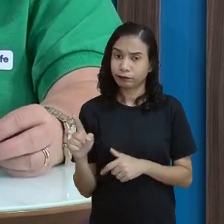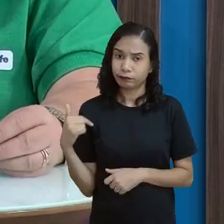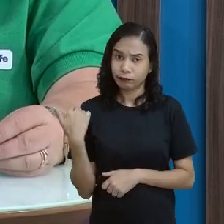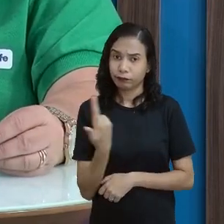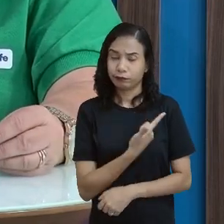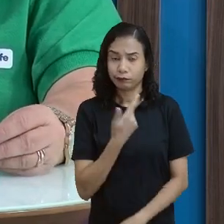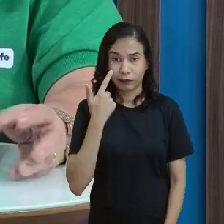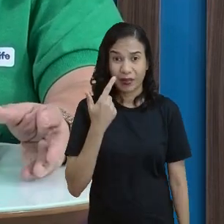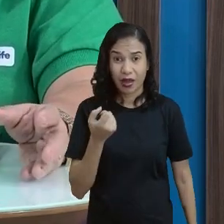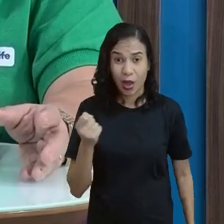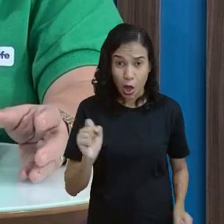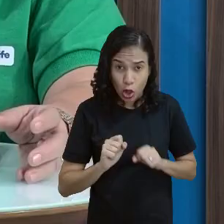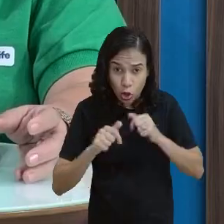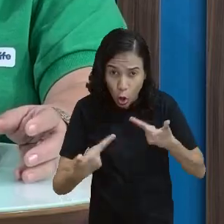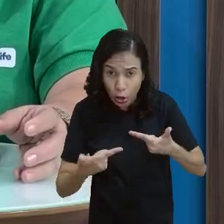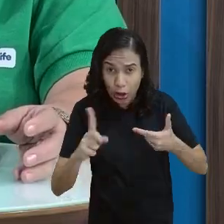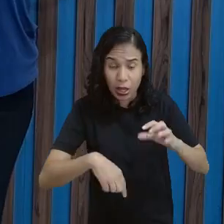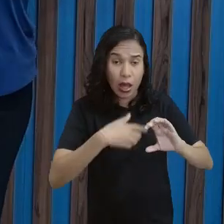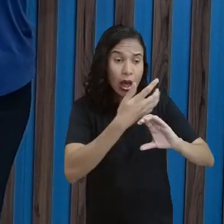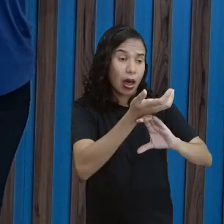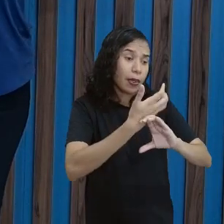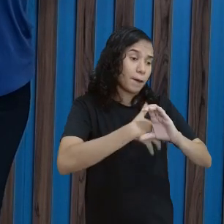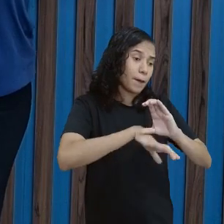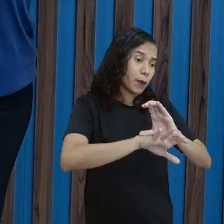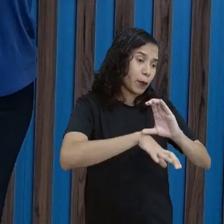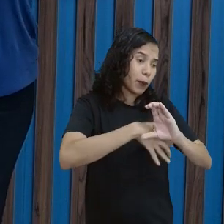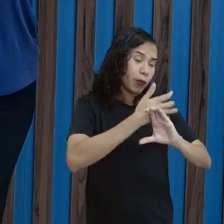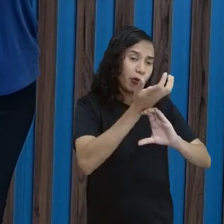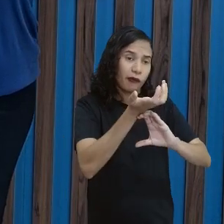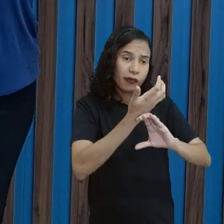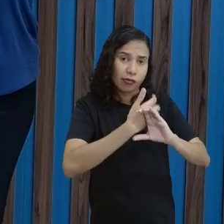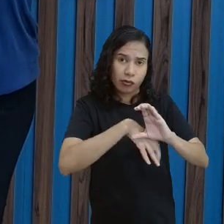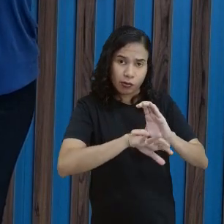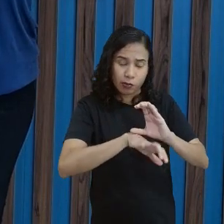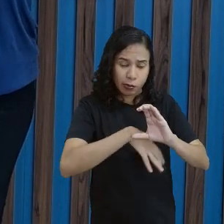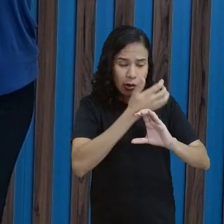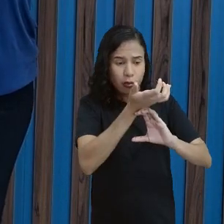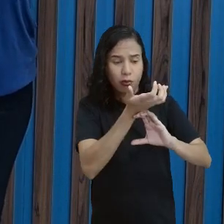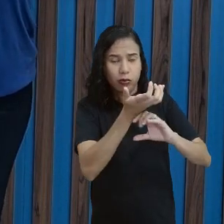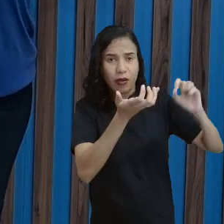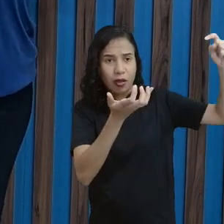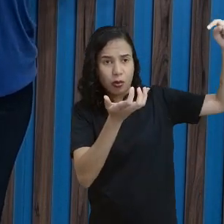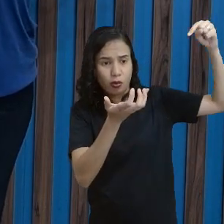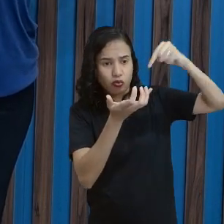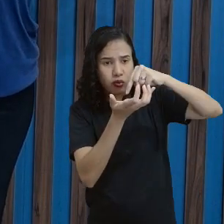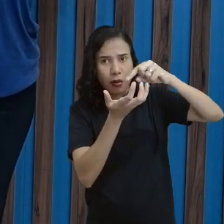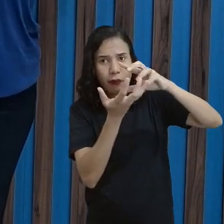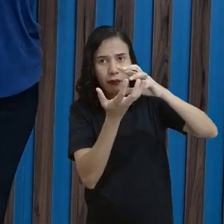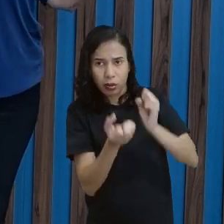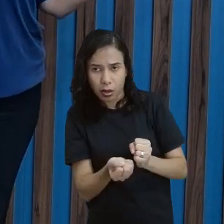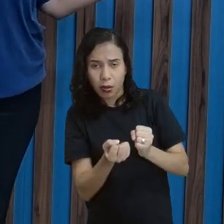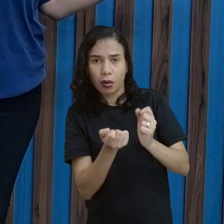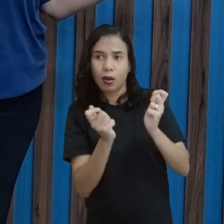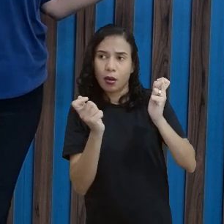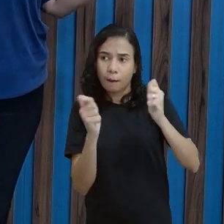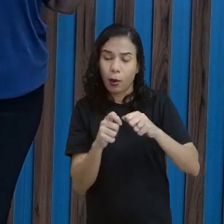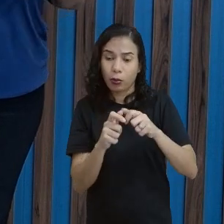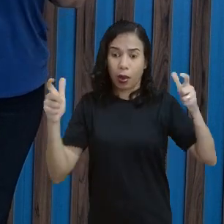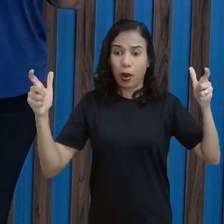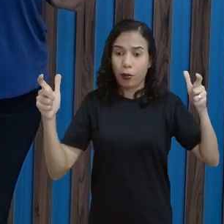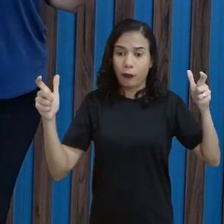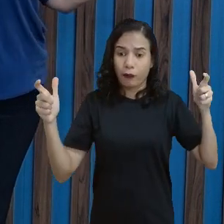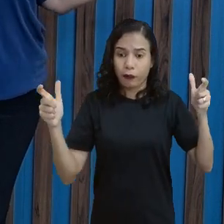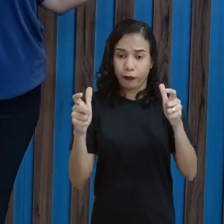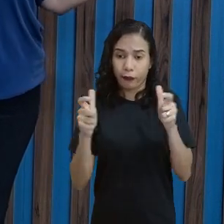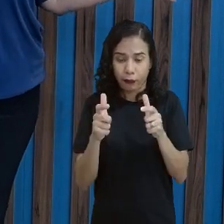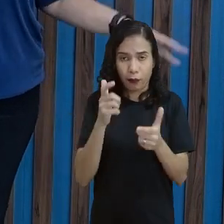a nossa atmosfera, né? Porque quando entra vai desintegrar, né? Vai desintegrar, né? desintegrar. Pode desintegrar, pode diminuir o tamanho, né?